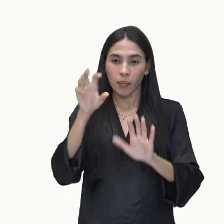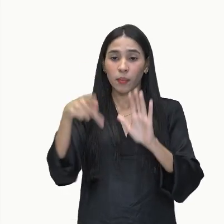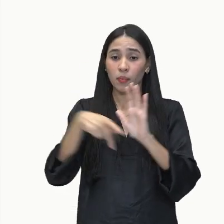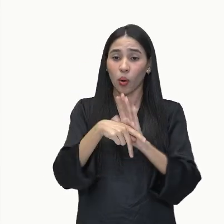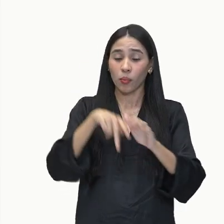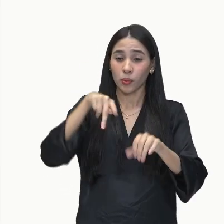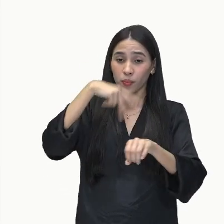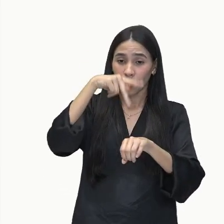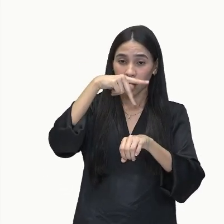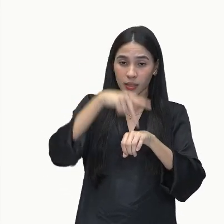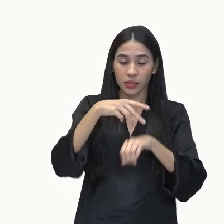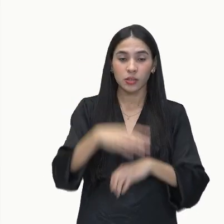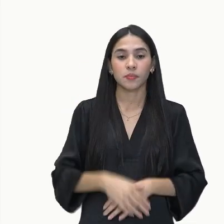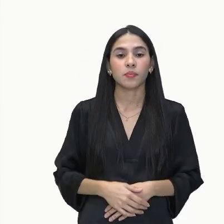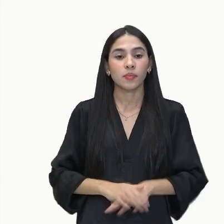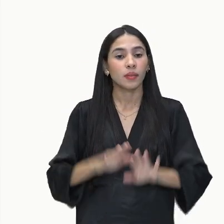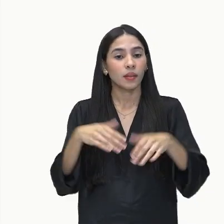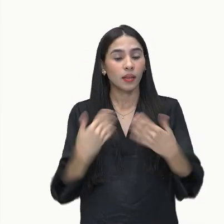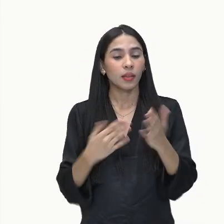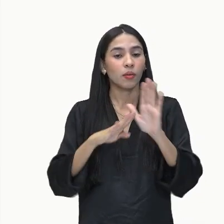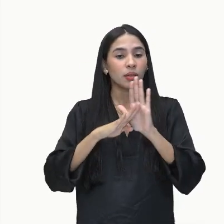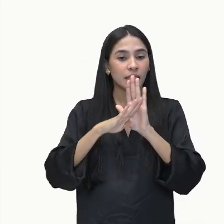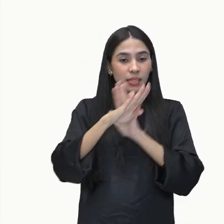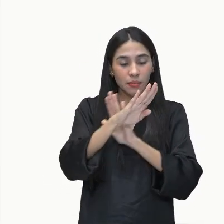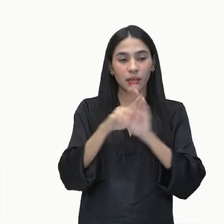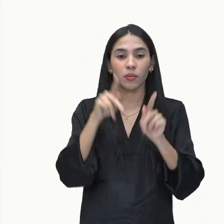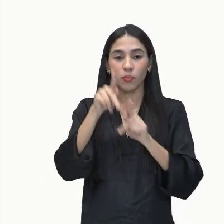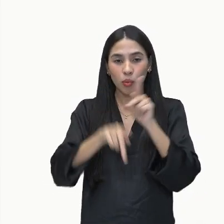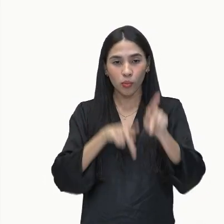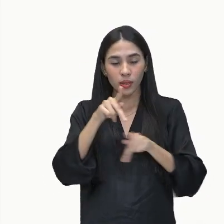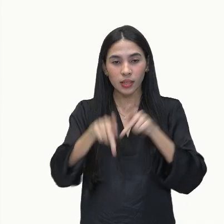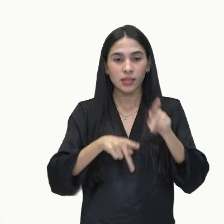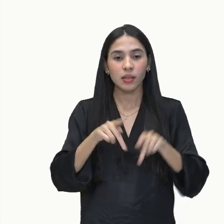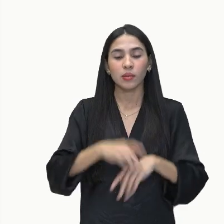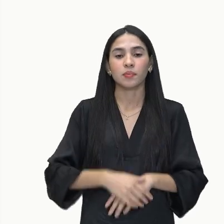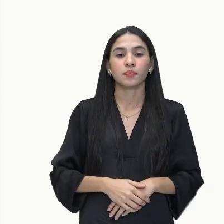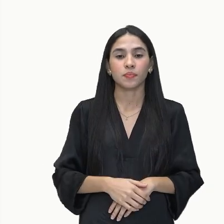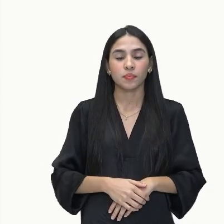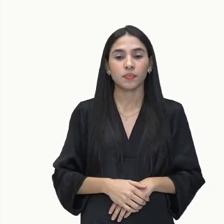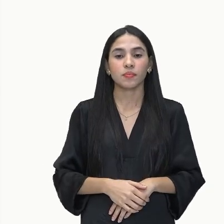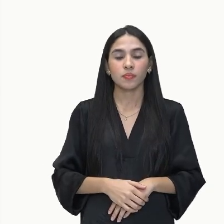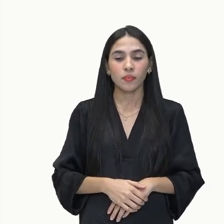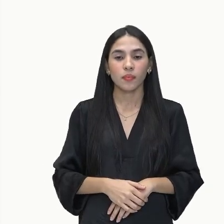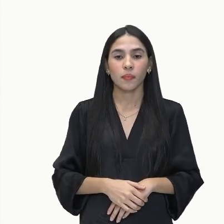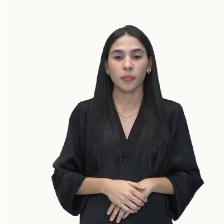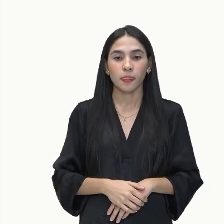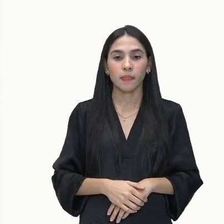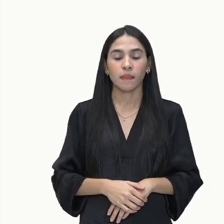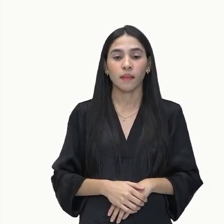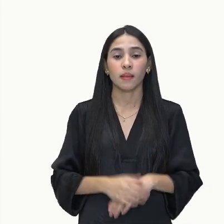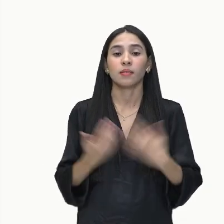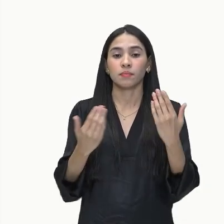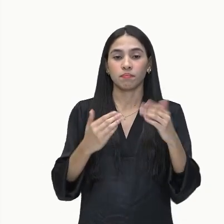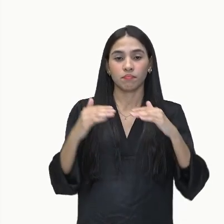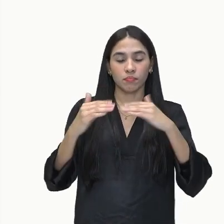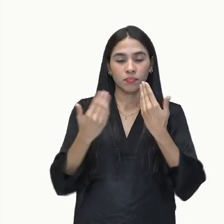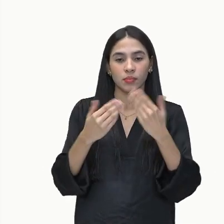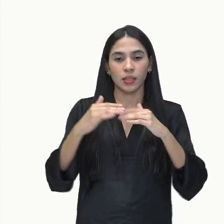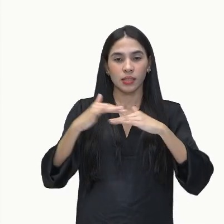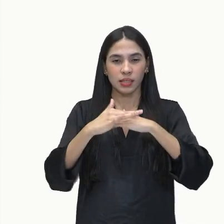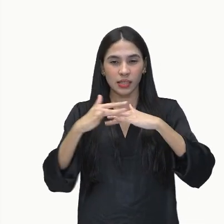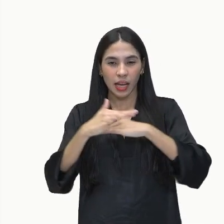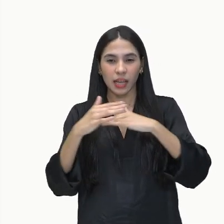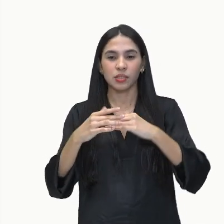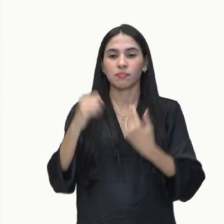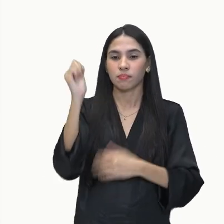Então, esse crescimento da população urbana, esse crescimento da urbanização brasileira,